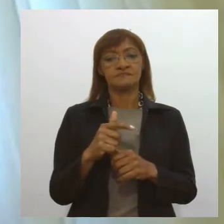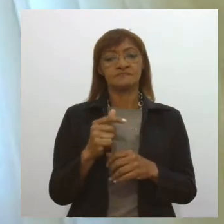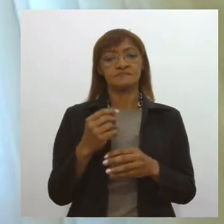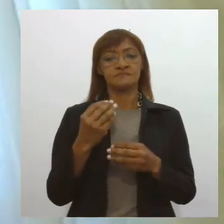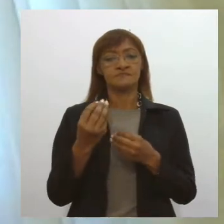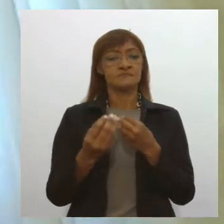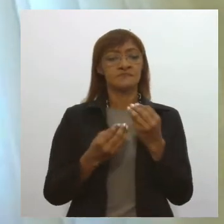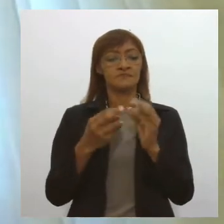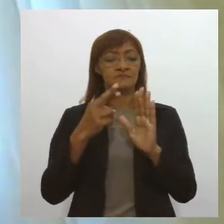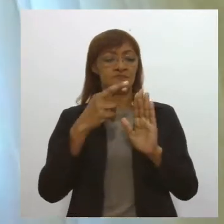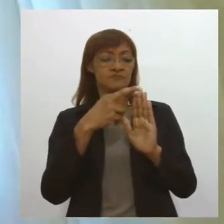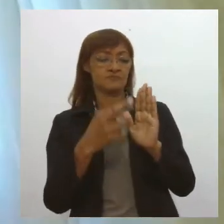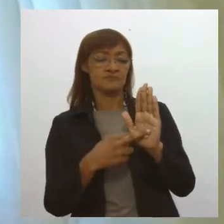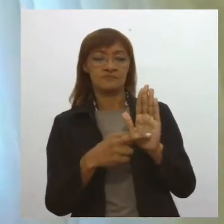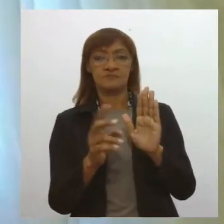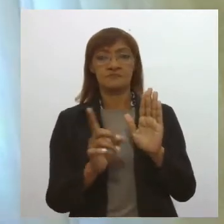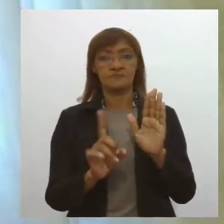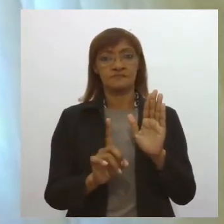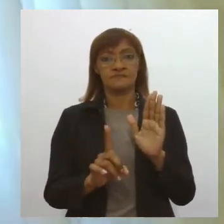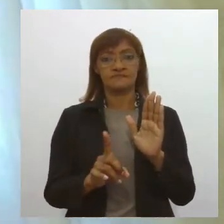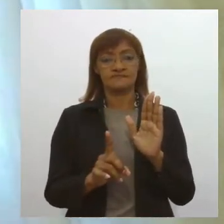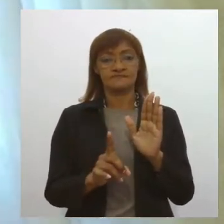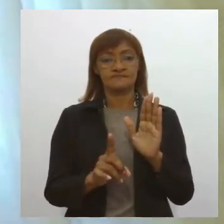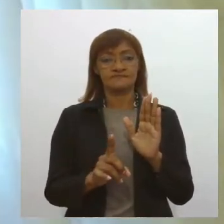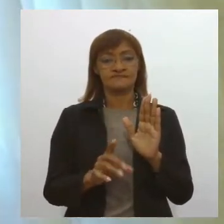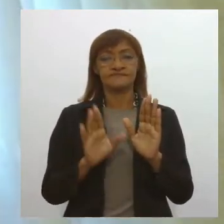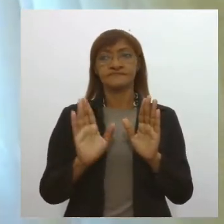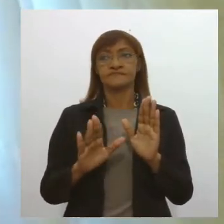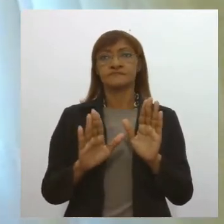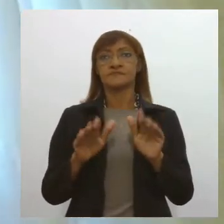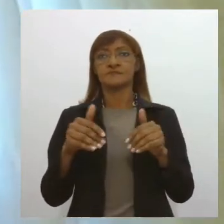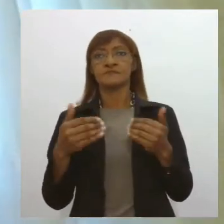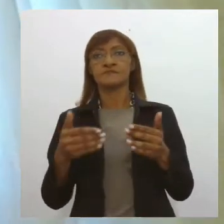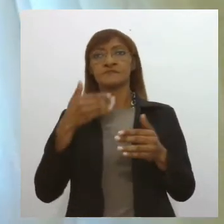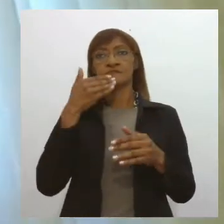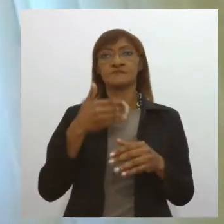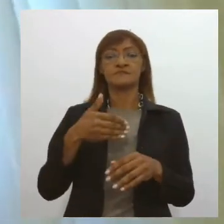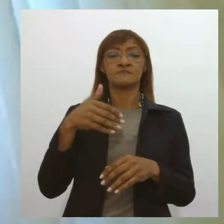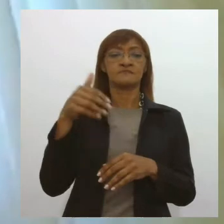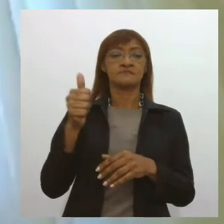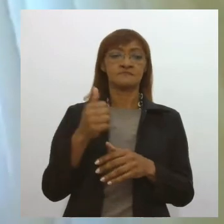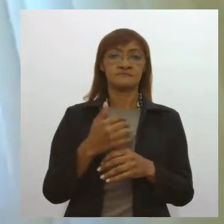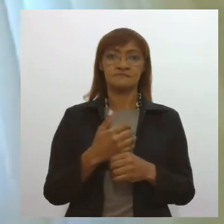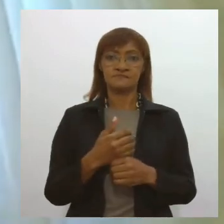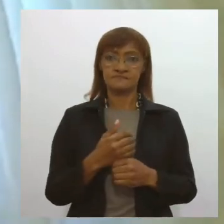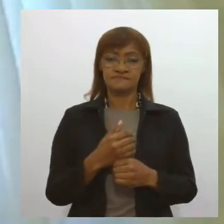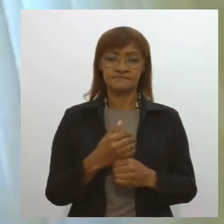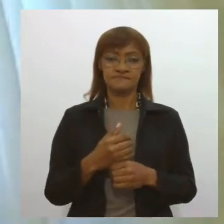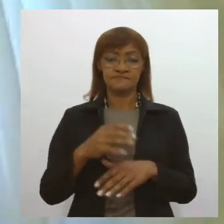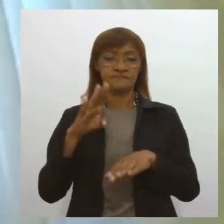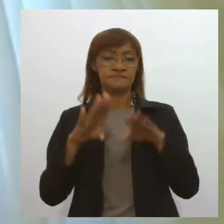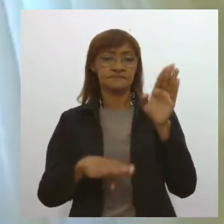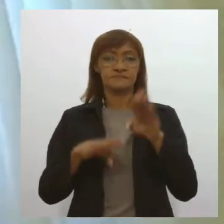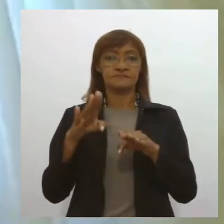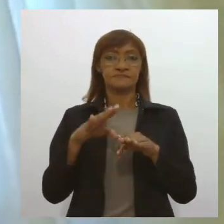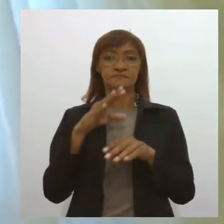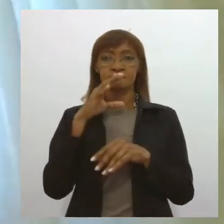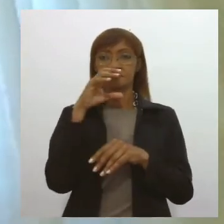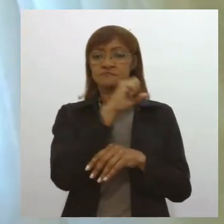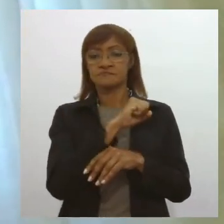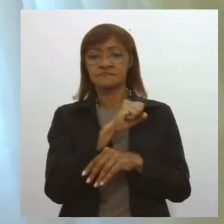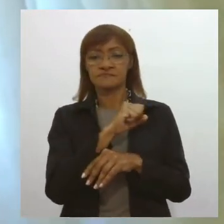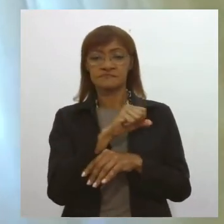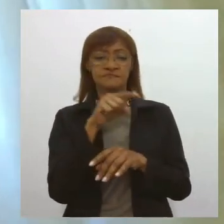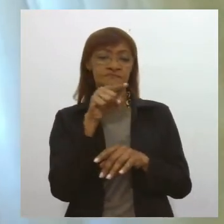uma regra, entendeu? Uhum. Qual seria o melhor tipo de parto? Talvez o parto que fosse mais rápido para essa paciente,